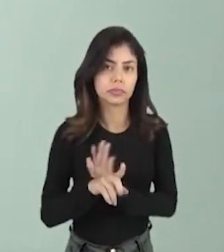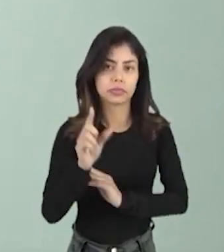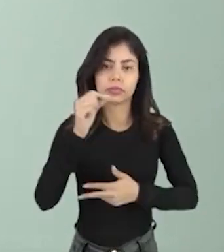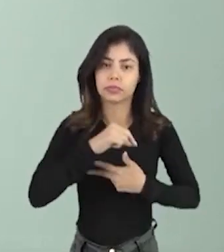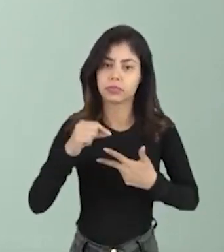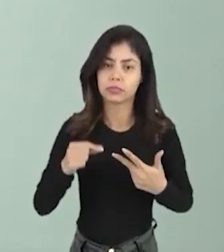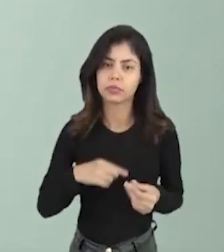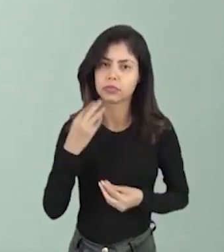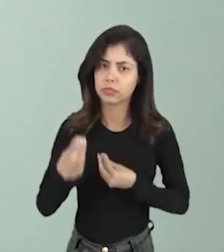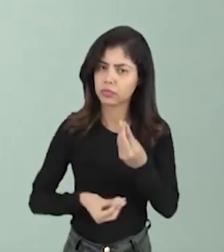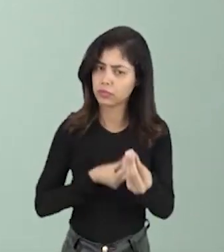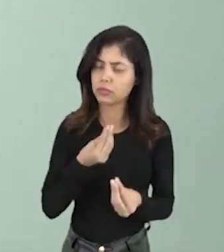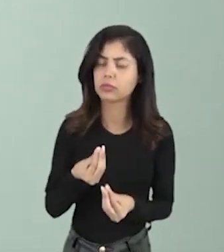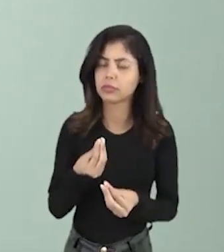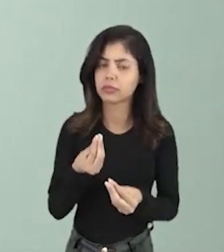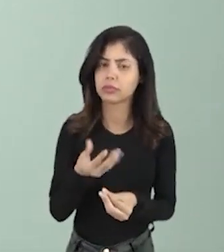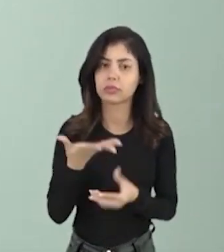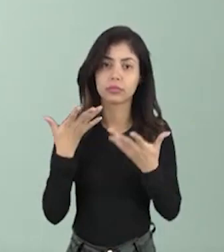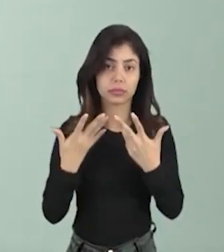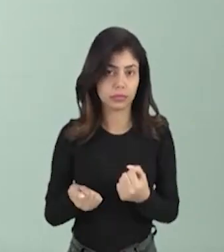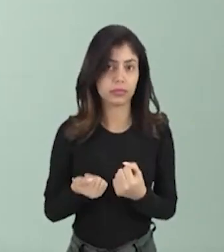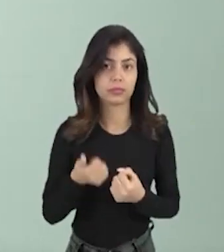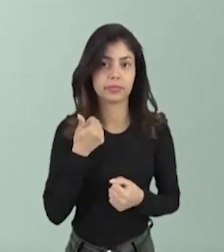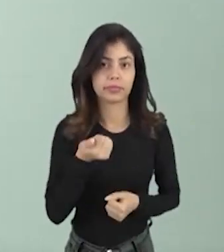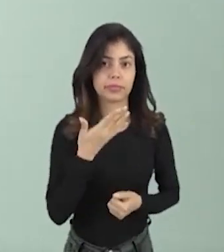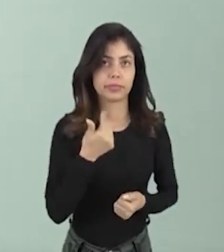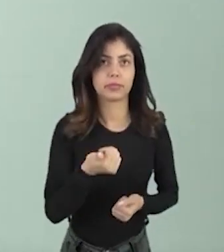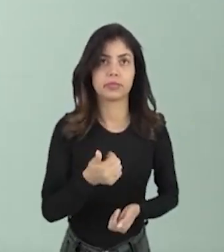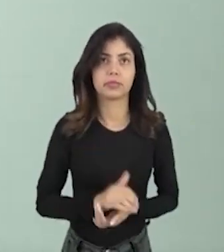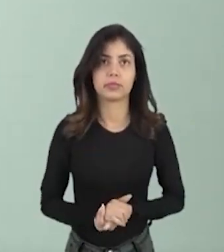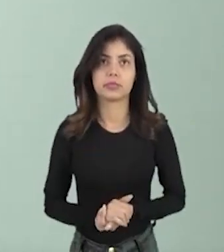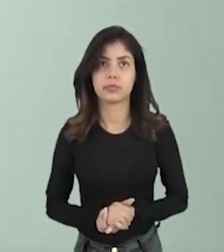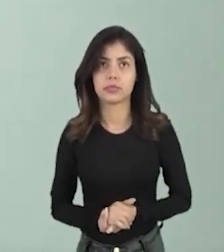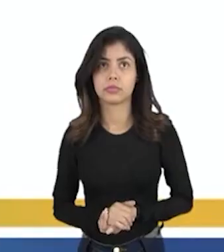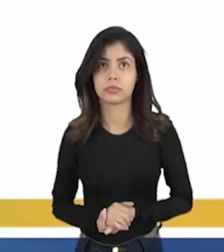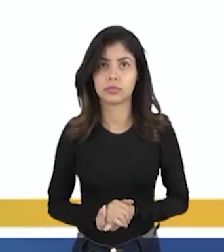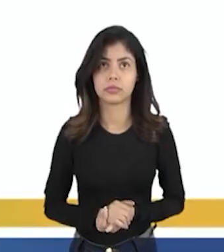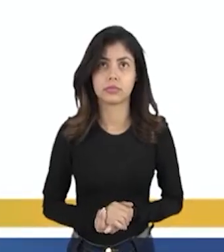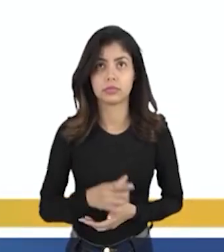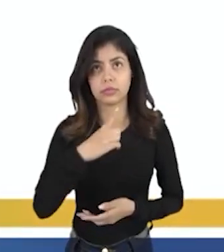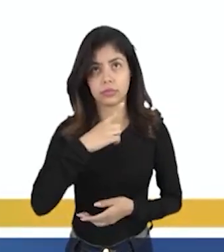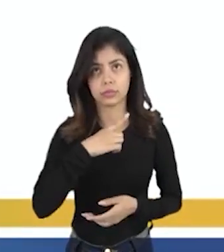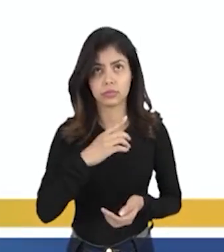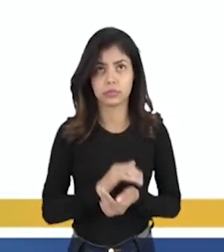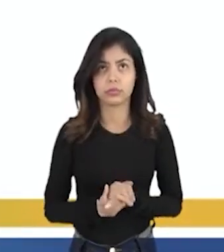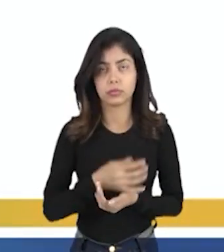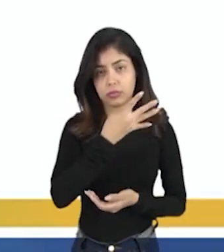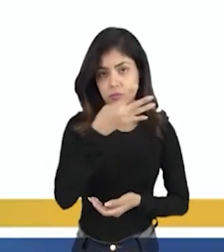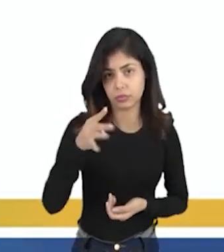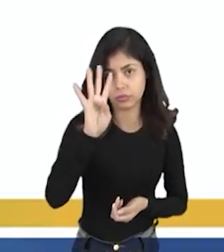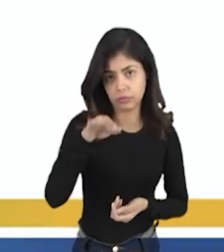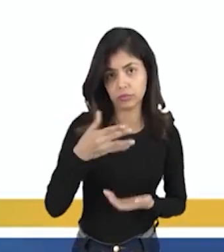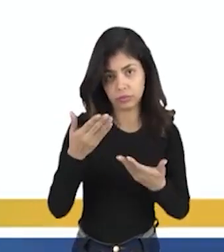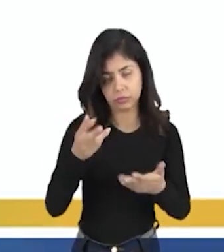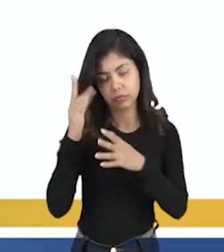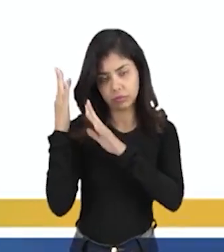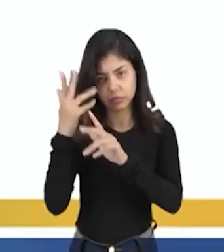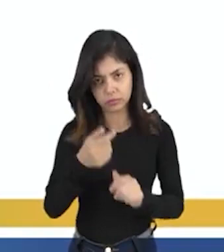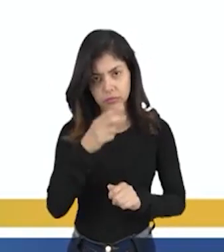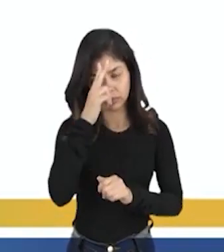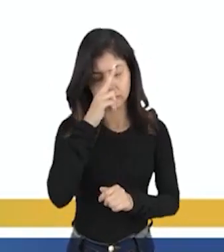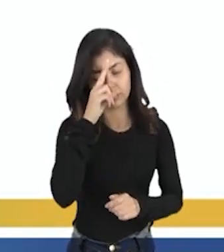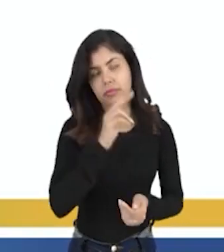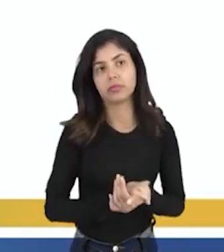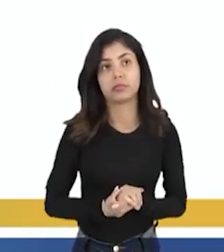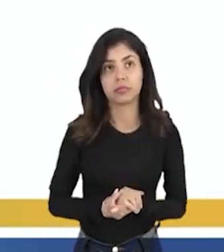questões e como se dá bem lá na prova. Vamos lá? Primeiro, nós temos aí o quadro novamente para vocês